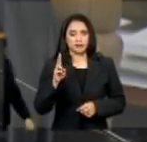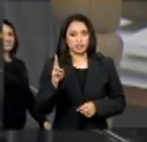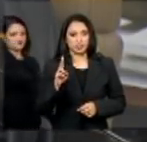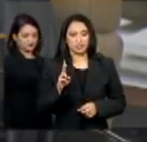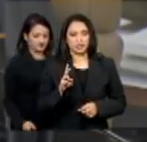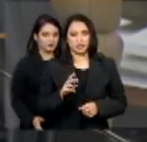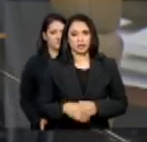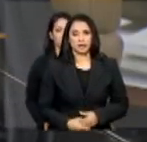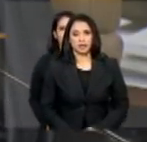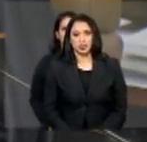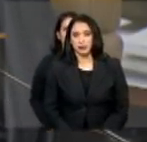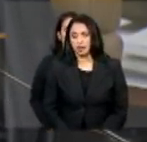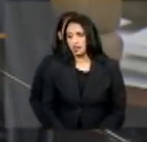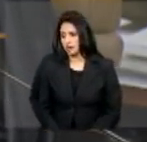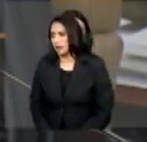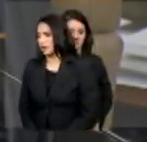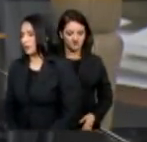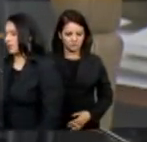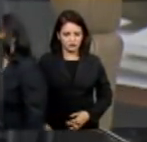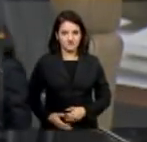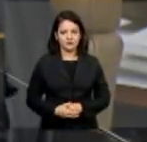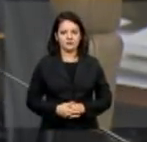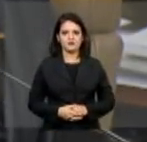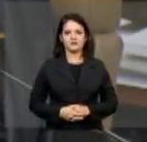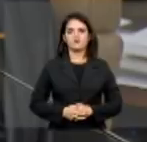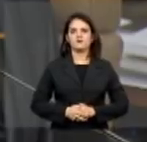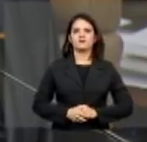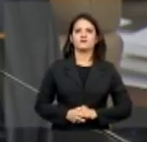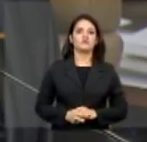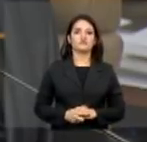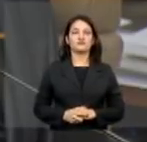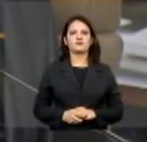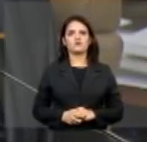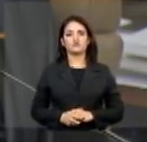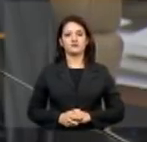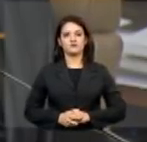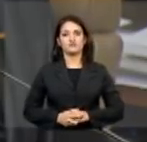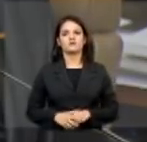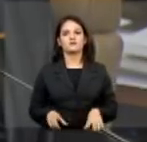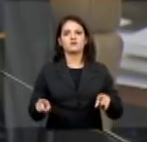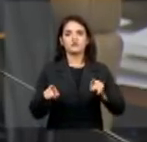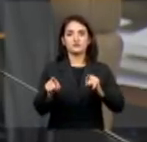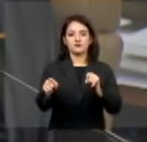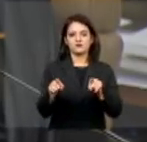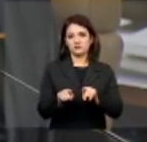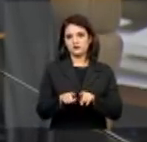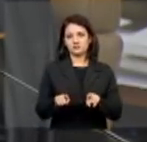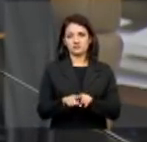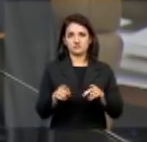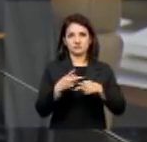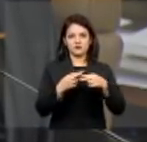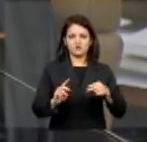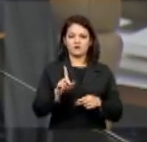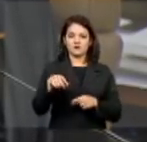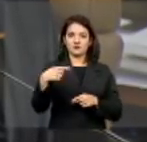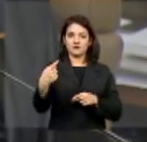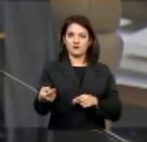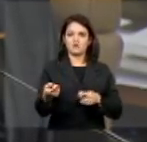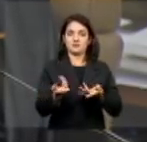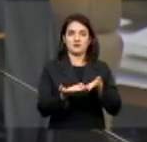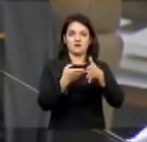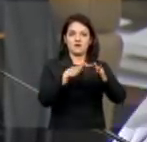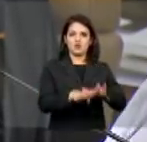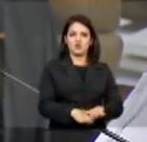atos de lavagem inclusive com posterior adoção de medidas tendentes a reintegração de parte desses